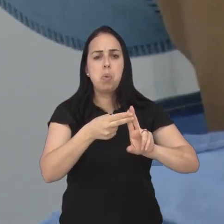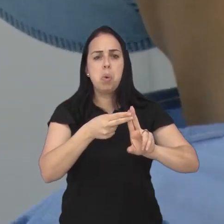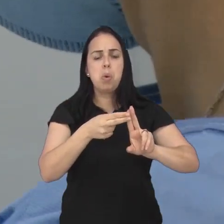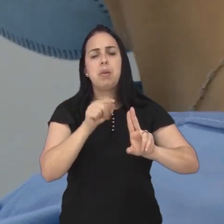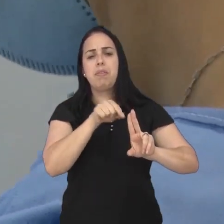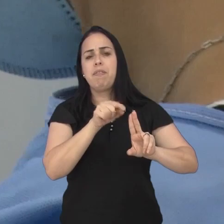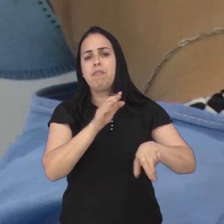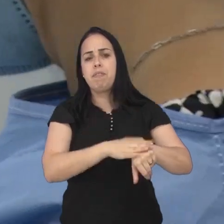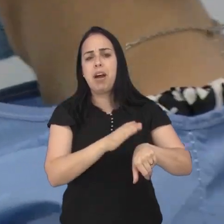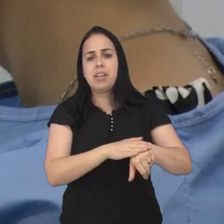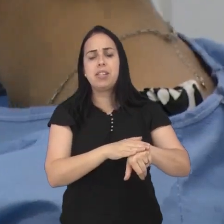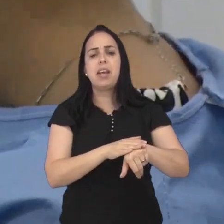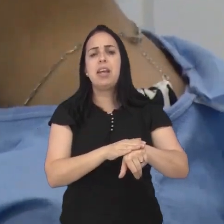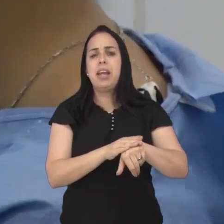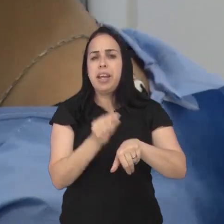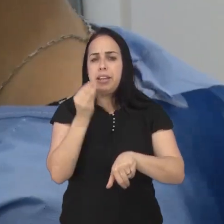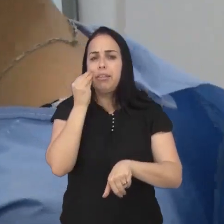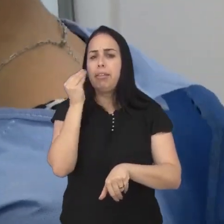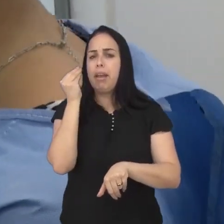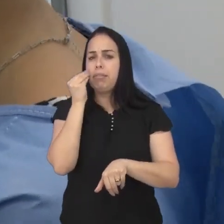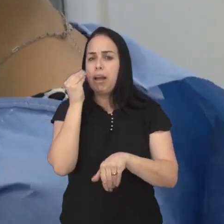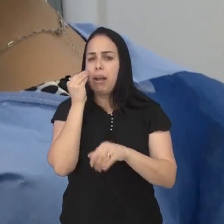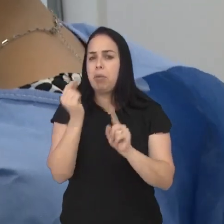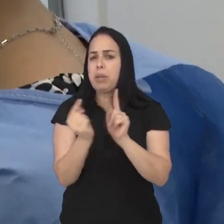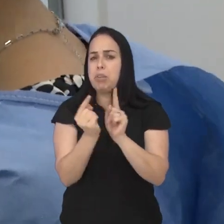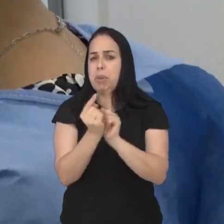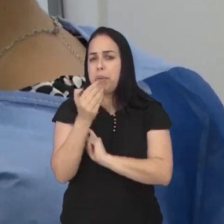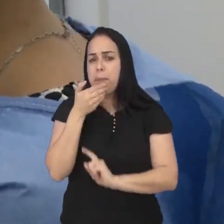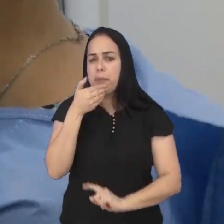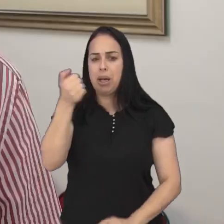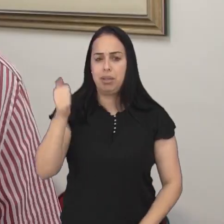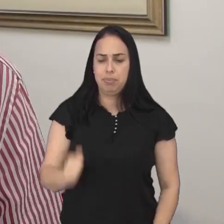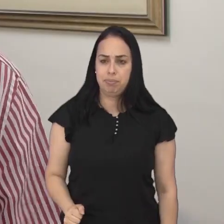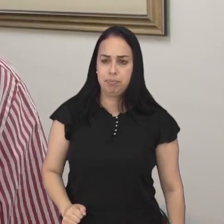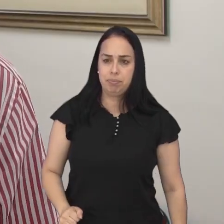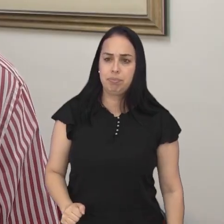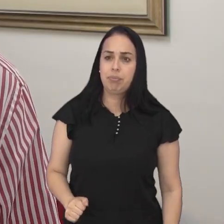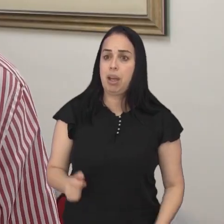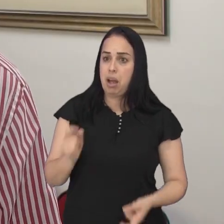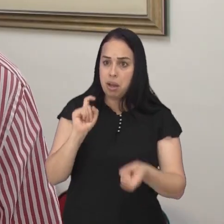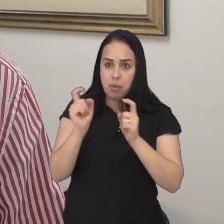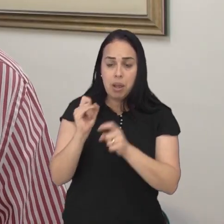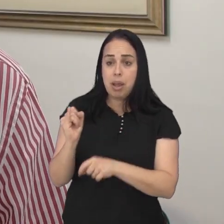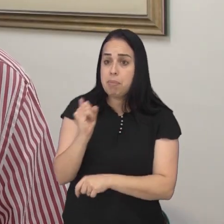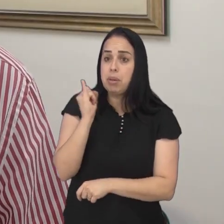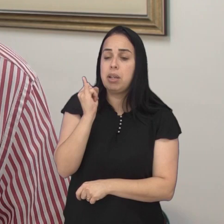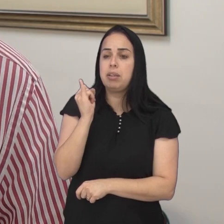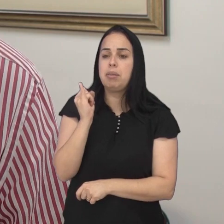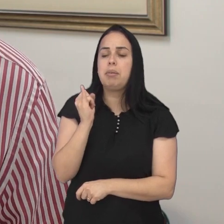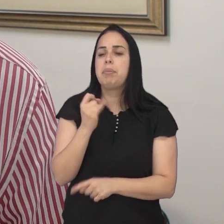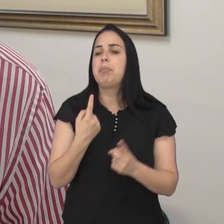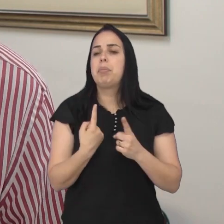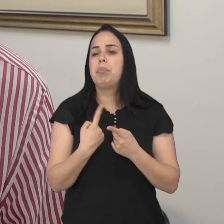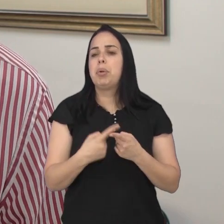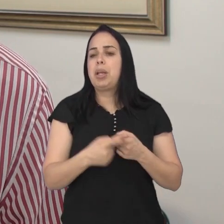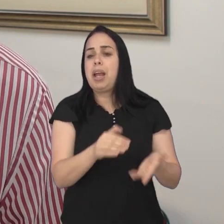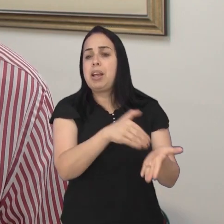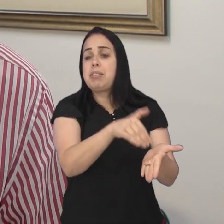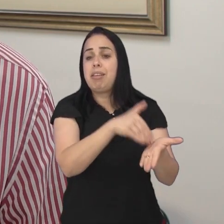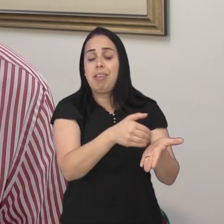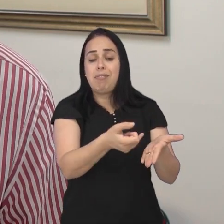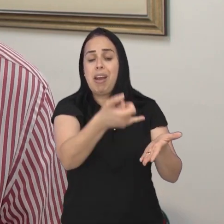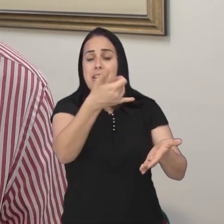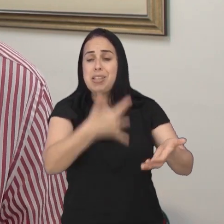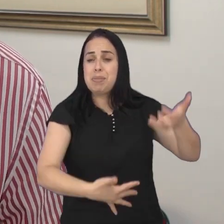unir forças para aprimorar o atendimento oferecido à população. A importância da reunião é essa, entender o trabalho da